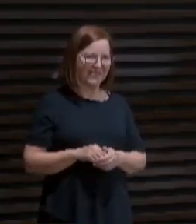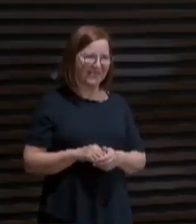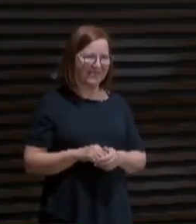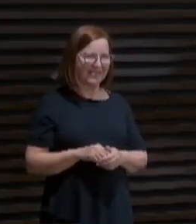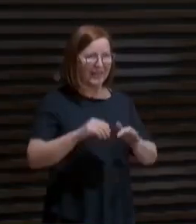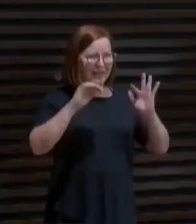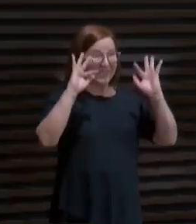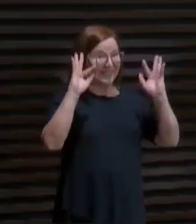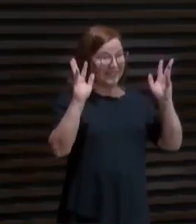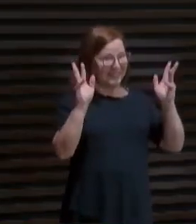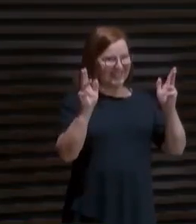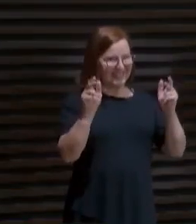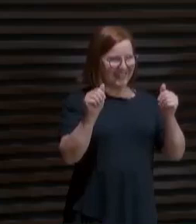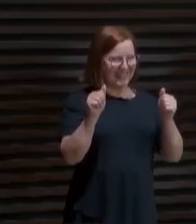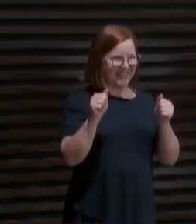Maravilhoso.